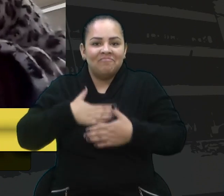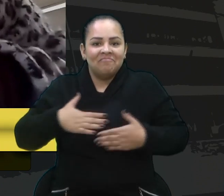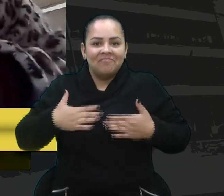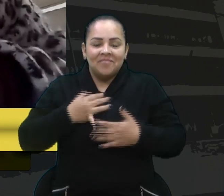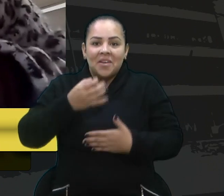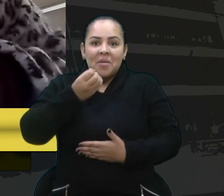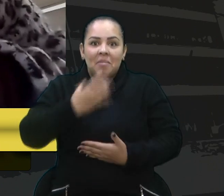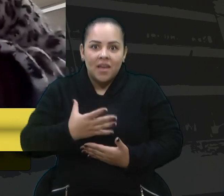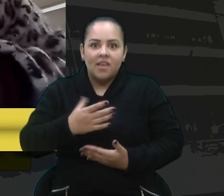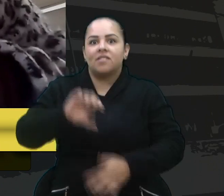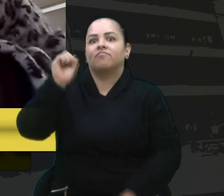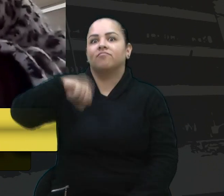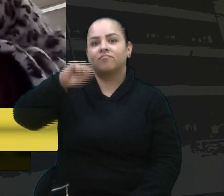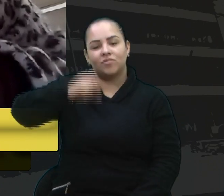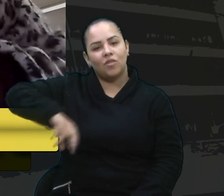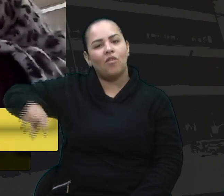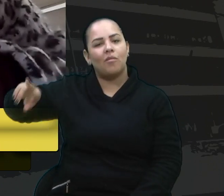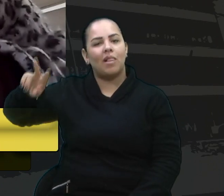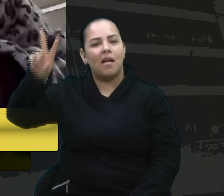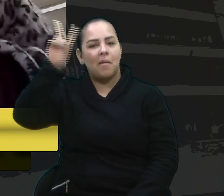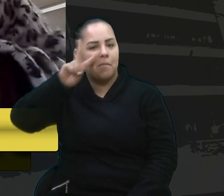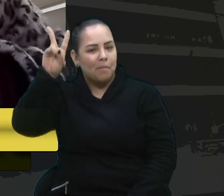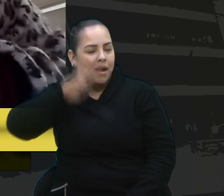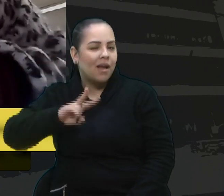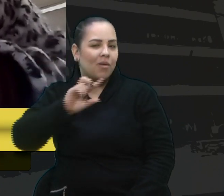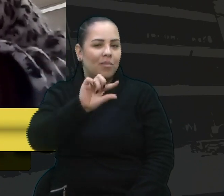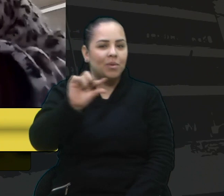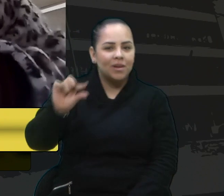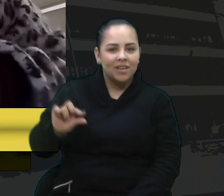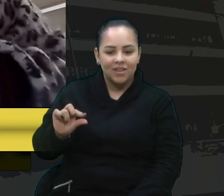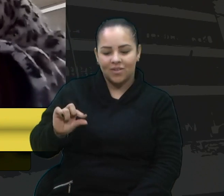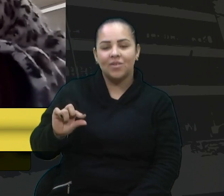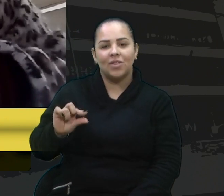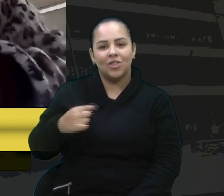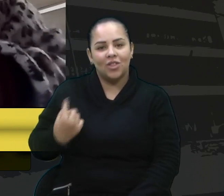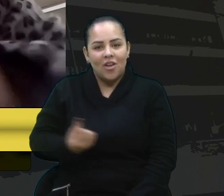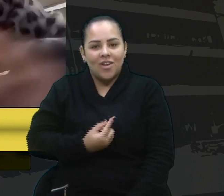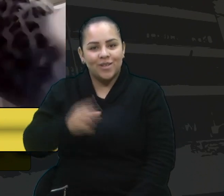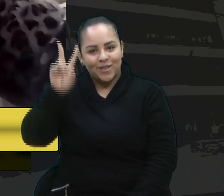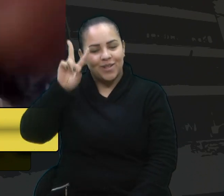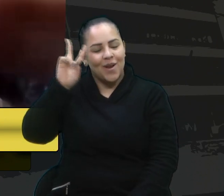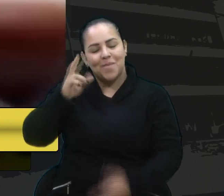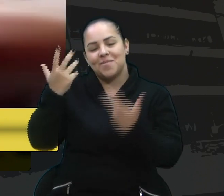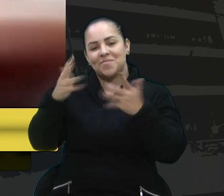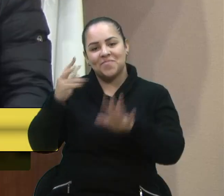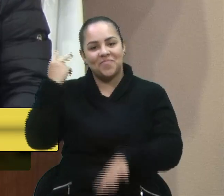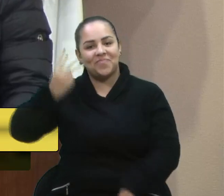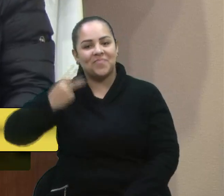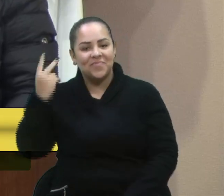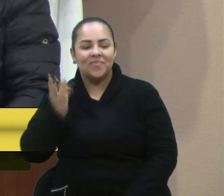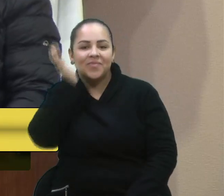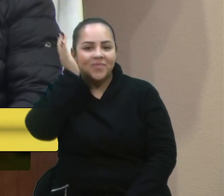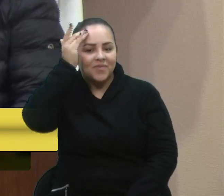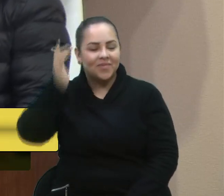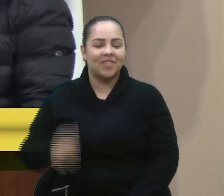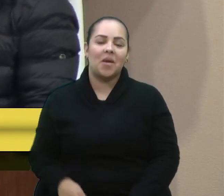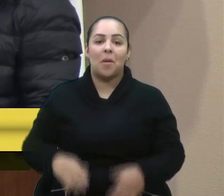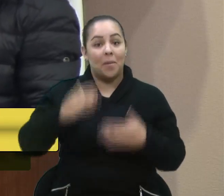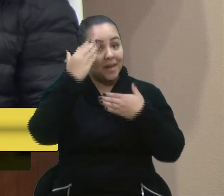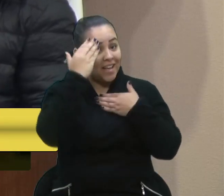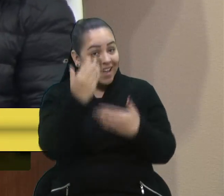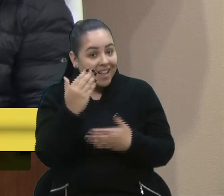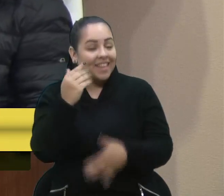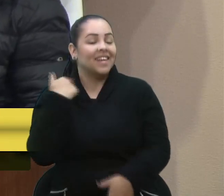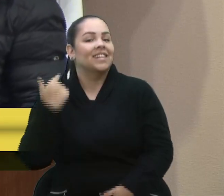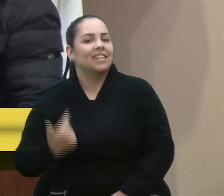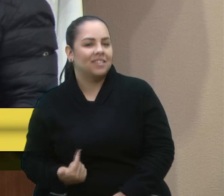sim, parte da nossa história. Parabéns, vereador Felipe. Muito obrigado, vereadora Gladys. Só para dar um exemplo, nós estamos com